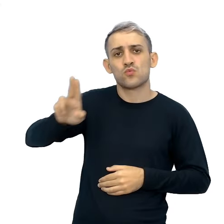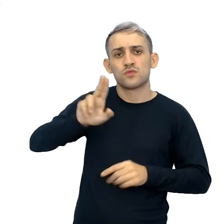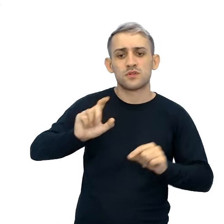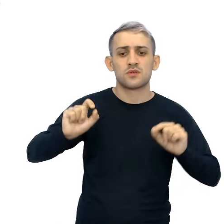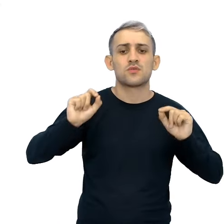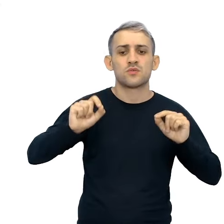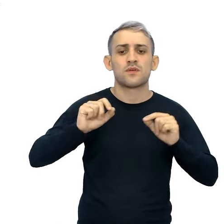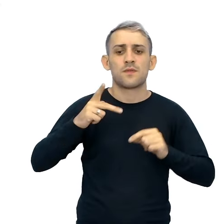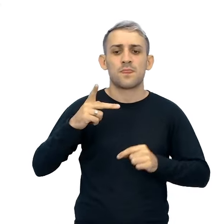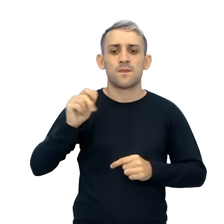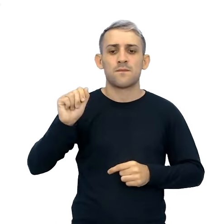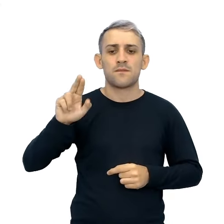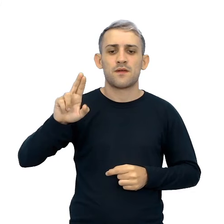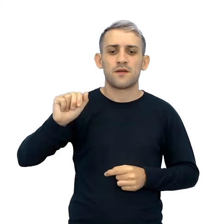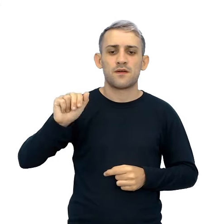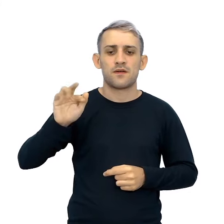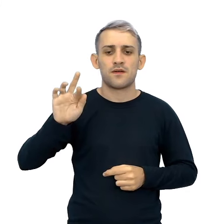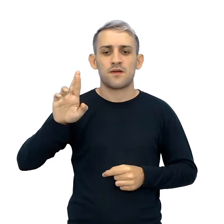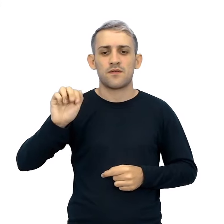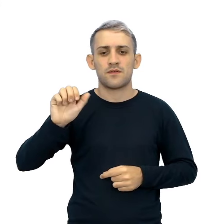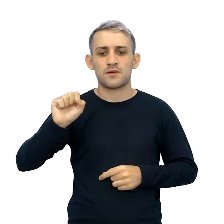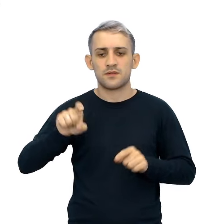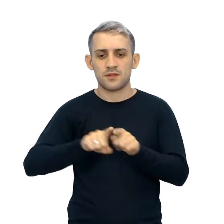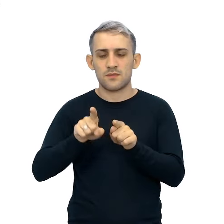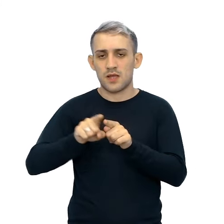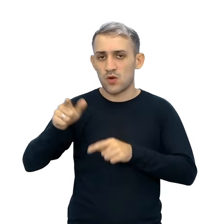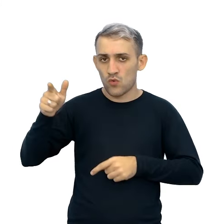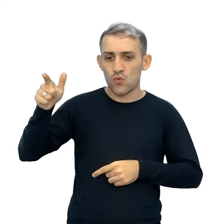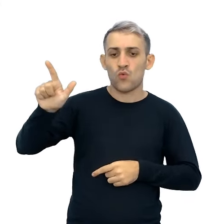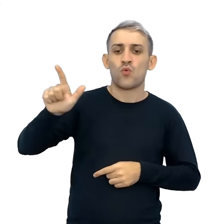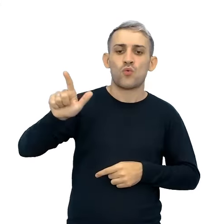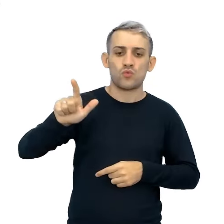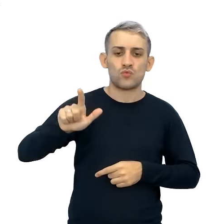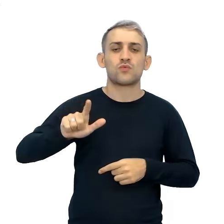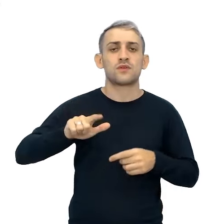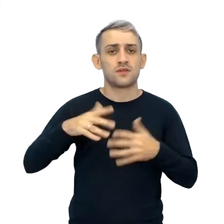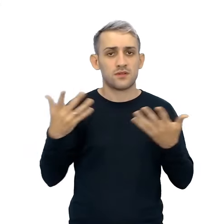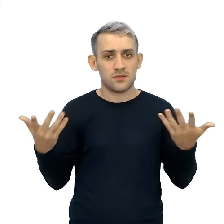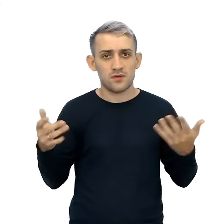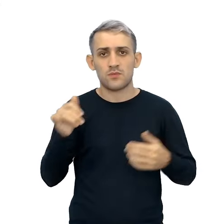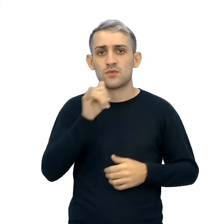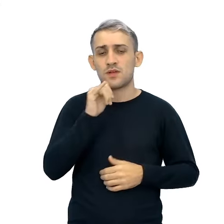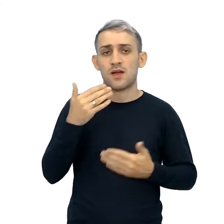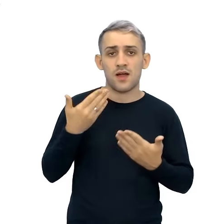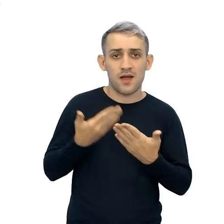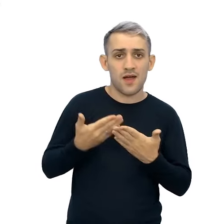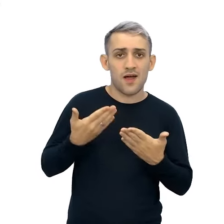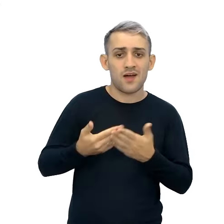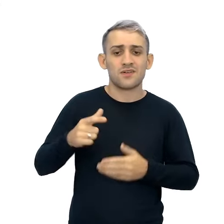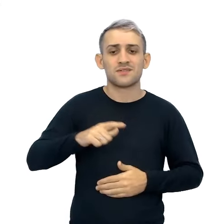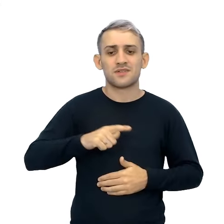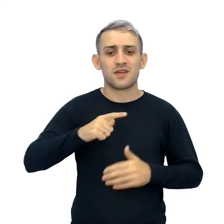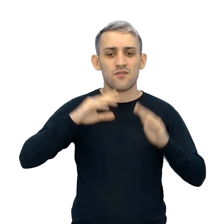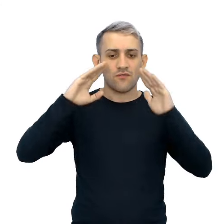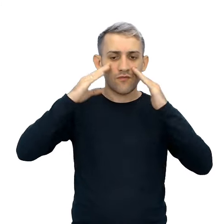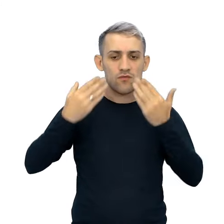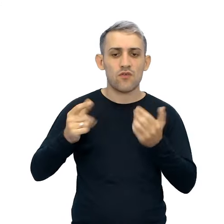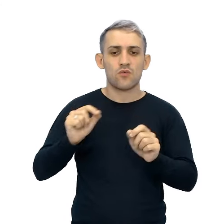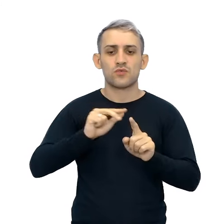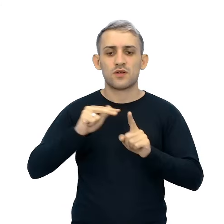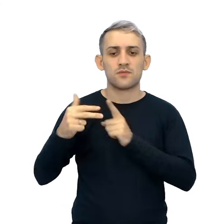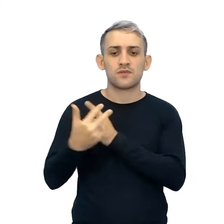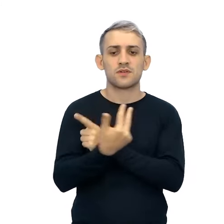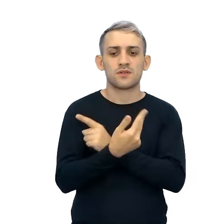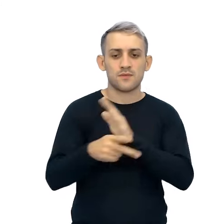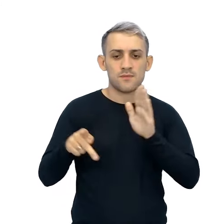de paráfrases e citações. Então, olha, essas aulas estão centradas aí na perspectiva